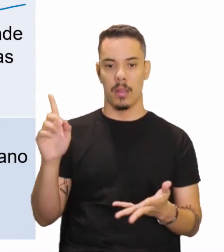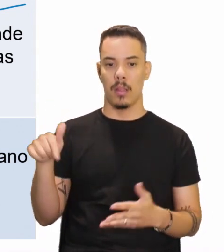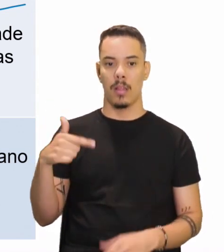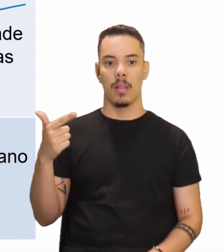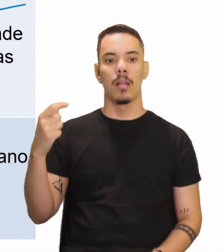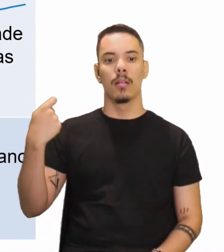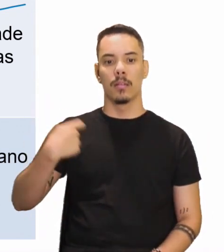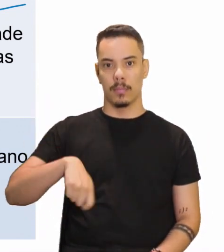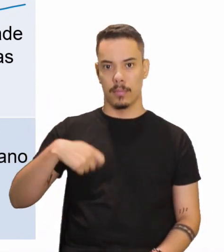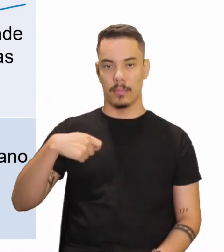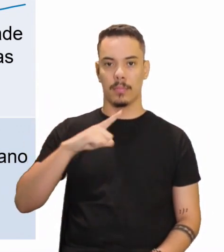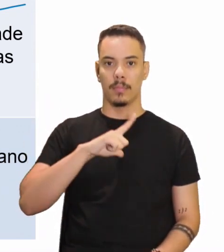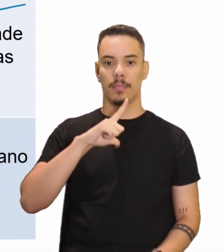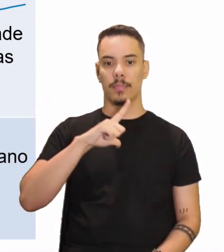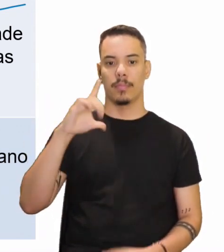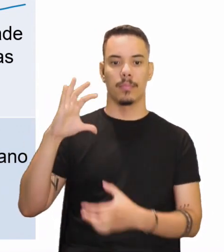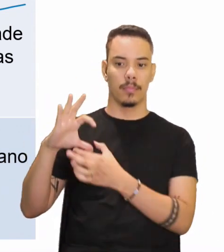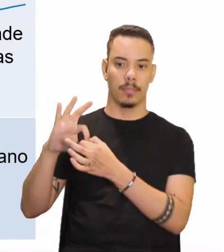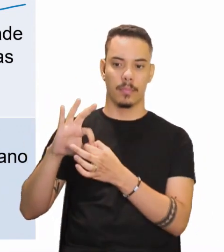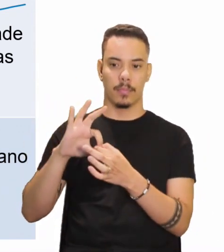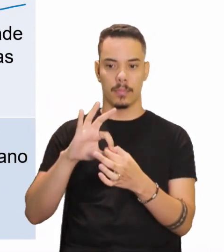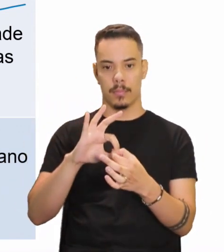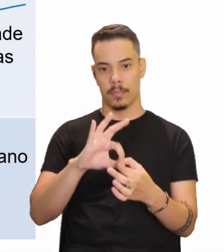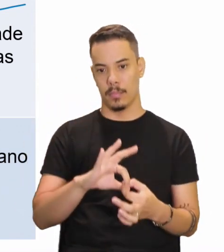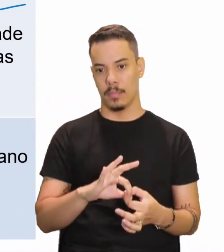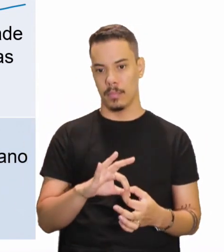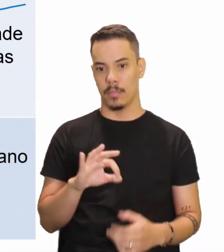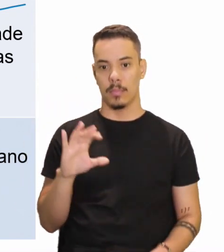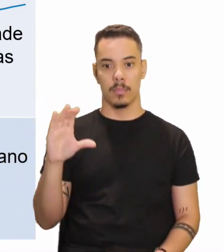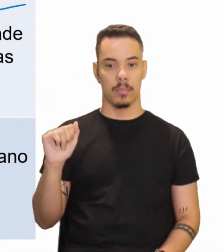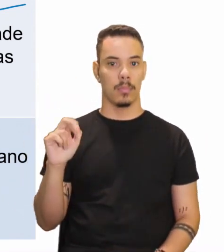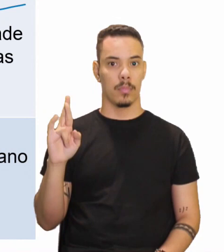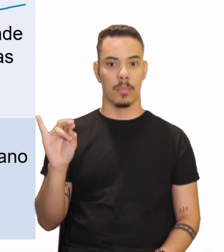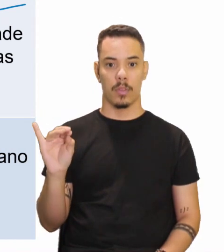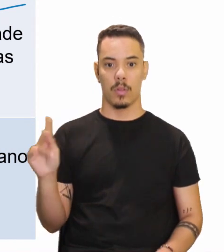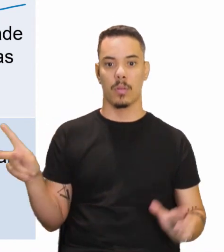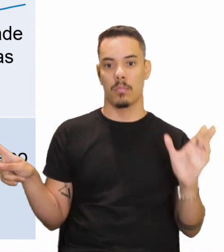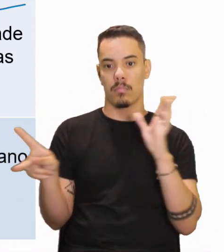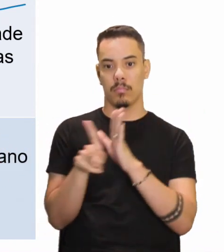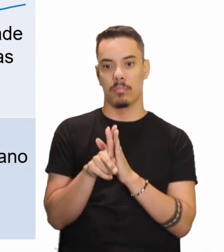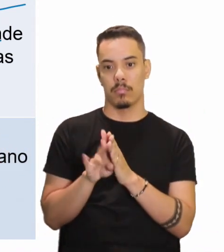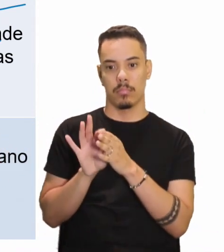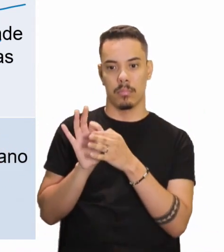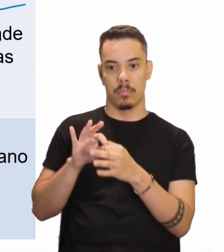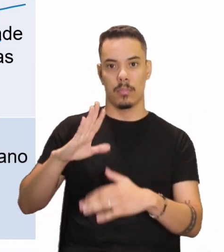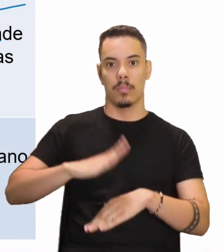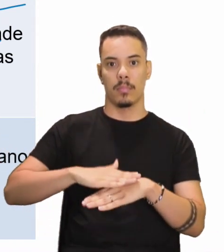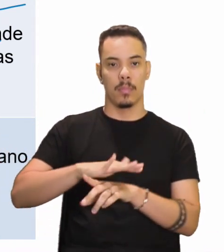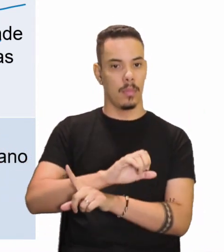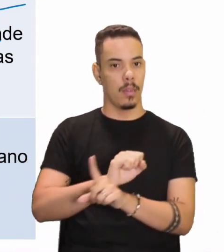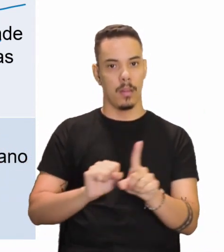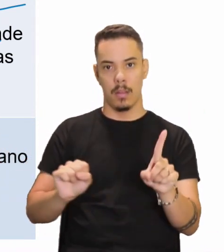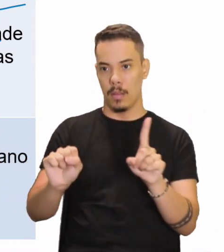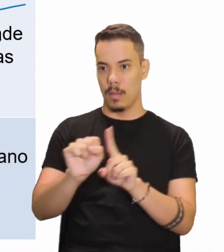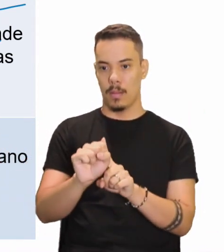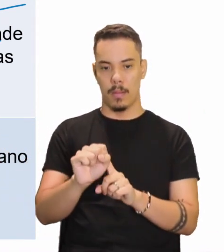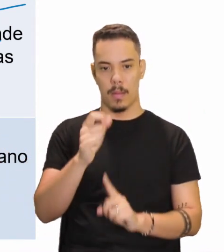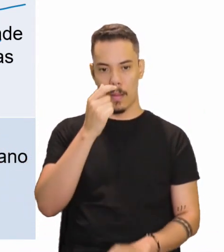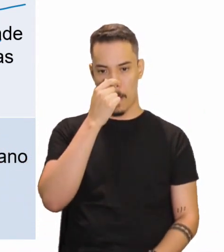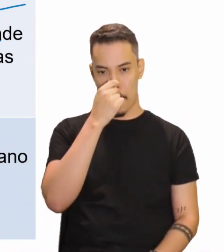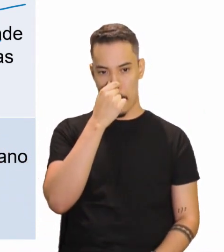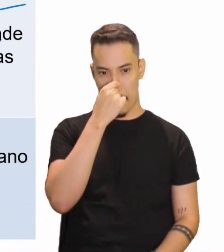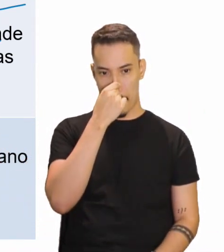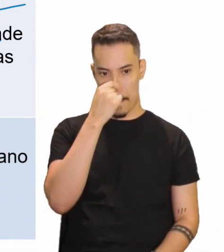charge precisa de contextualização já o cartoon é a próprio contexto é quem a